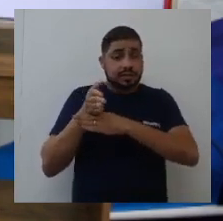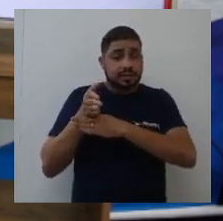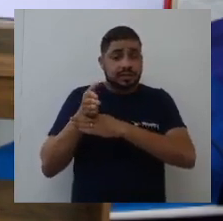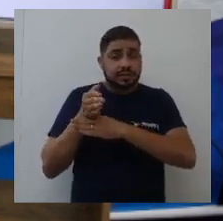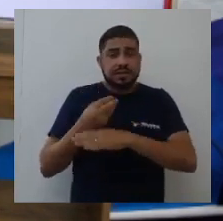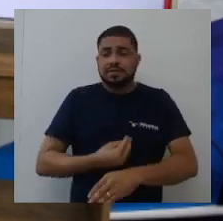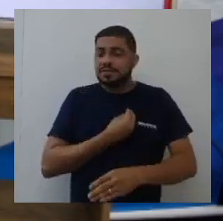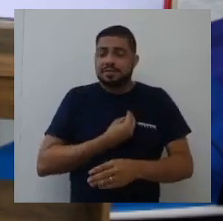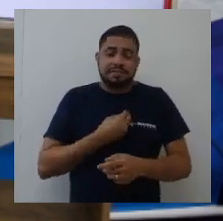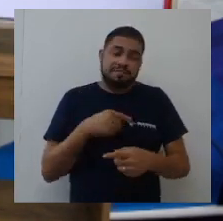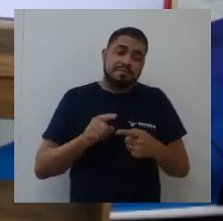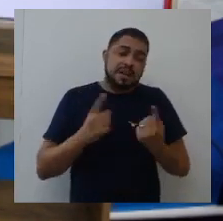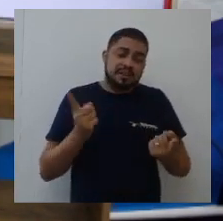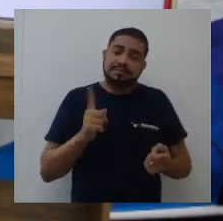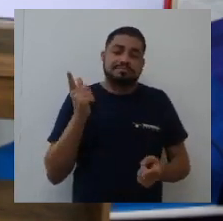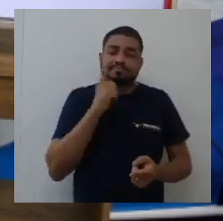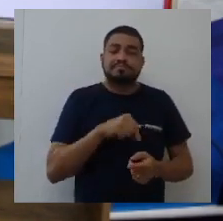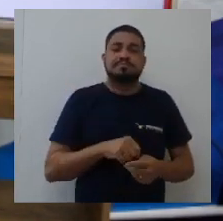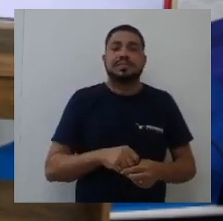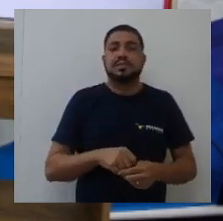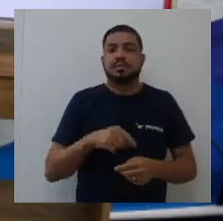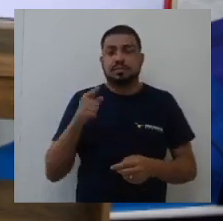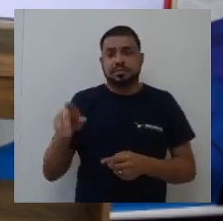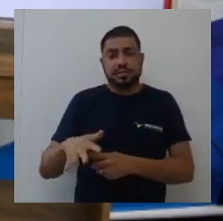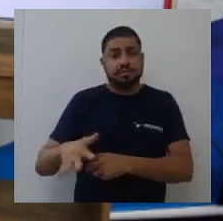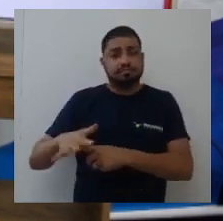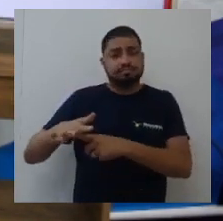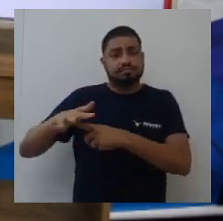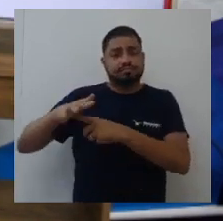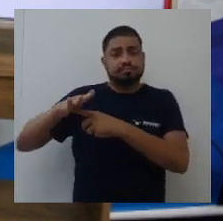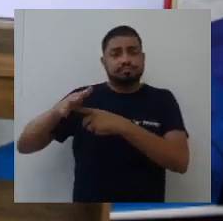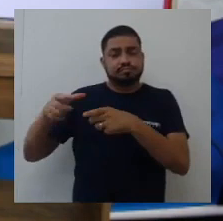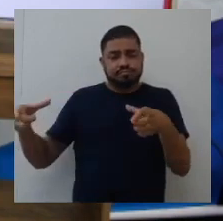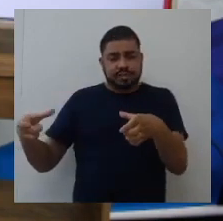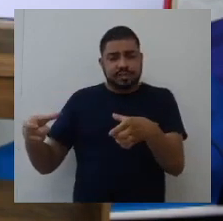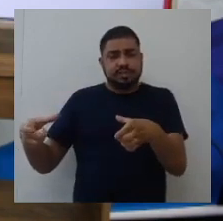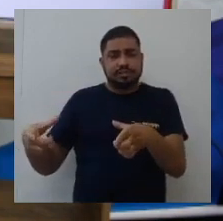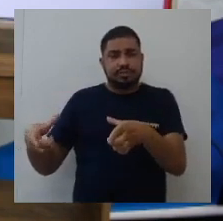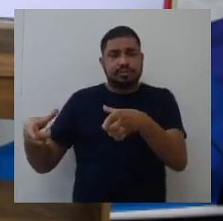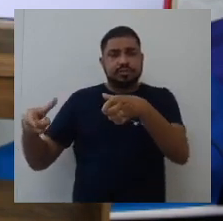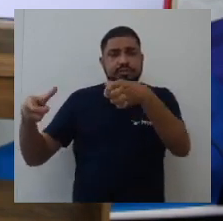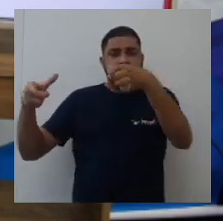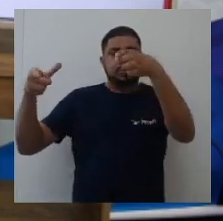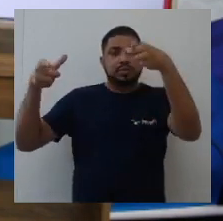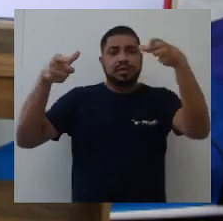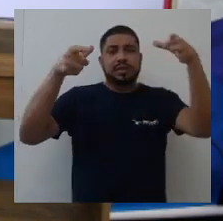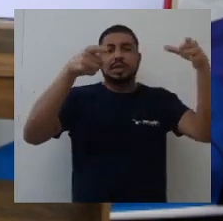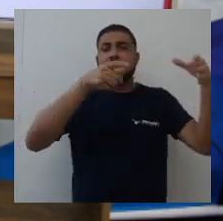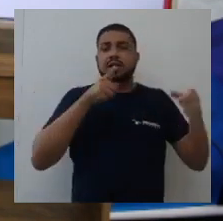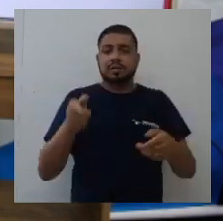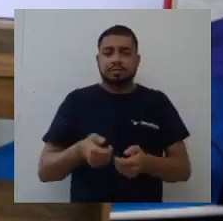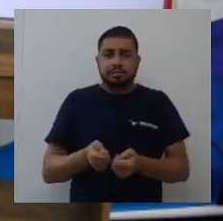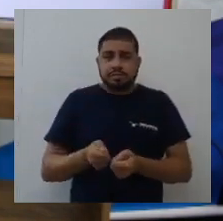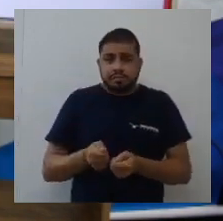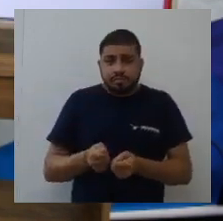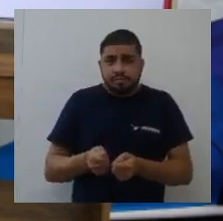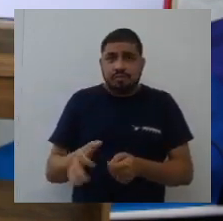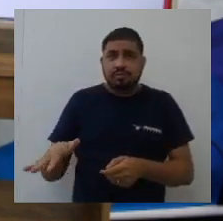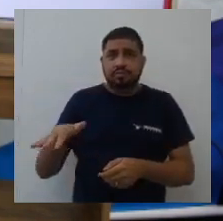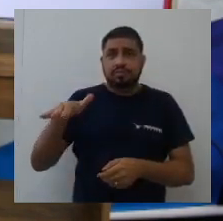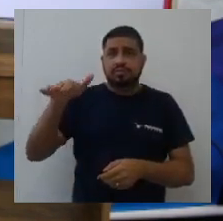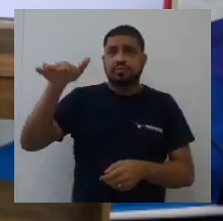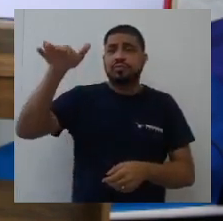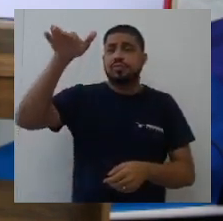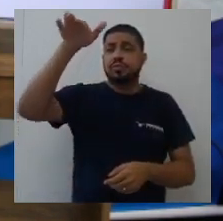ao vivo. Não consegui. Tu pega um drone. Aí tu pega teu drone e faz teu drone subir. Esse drone